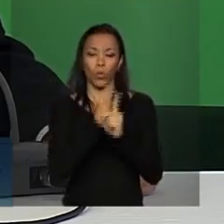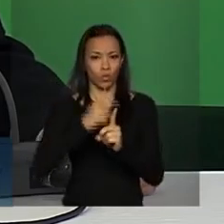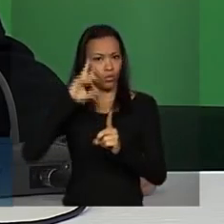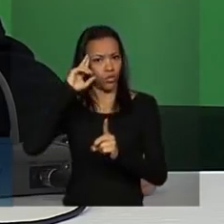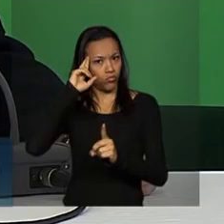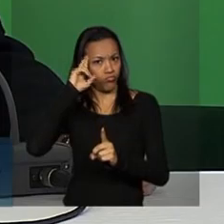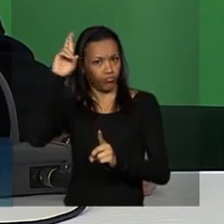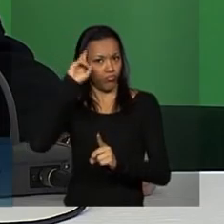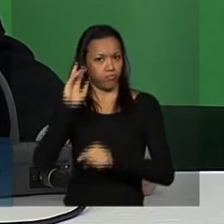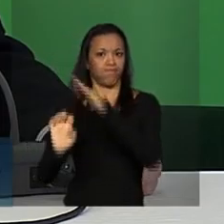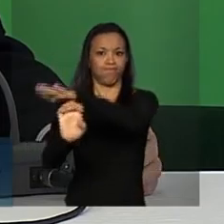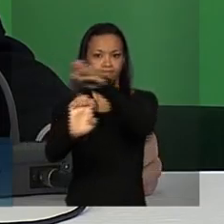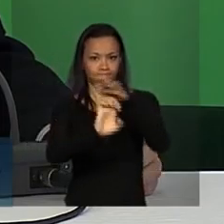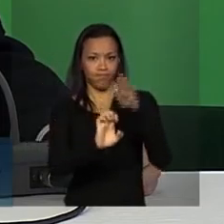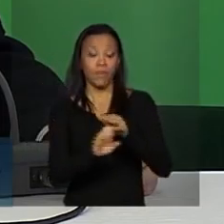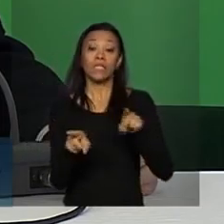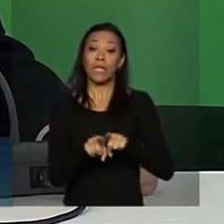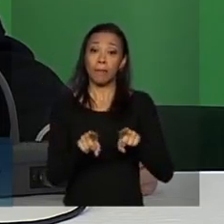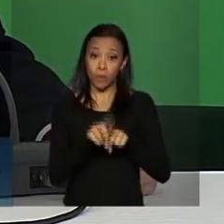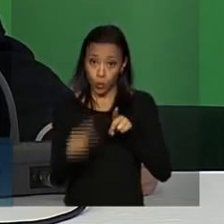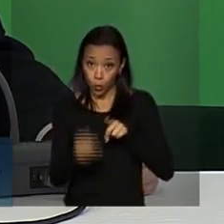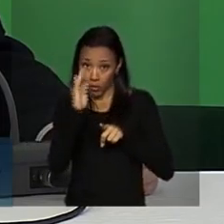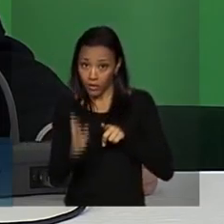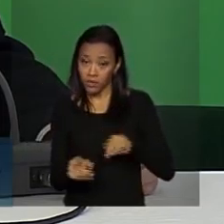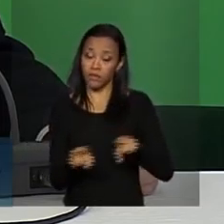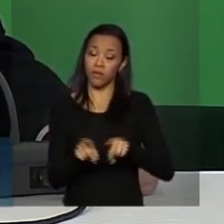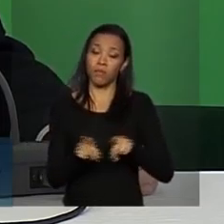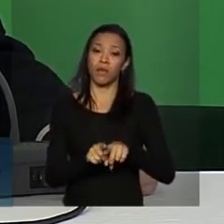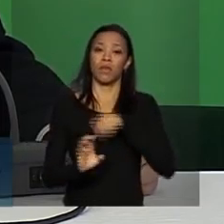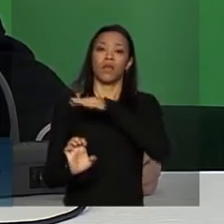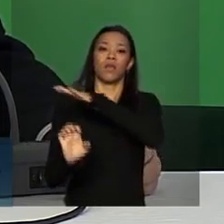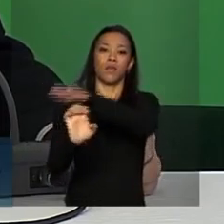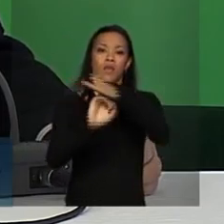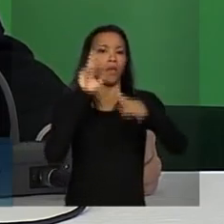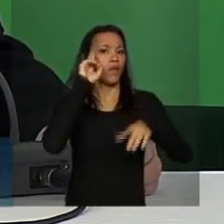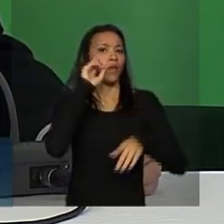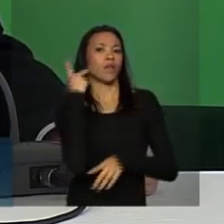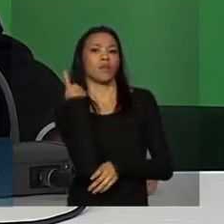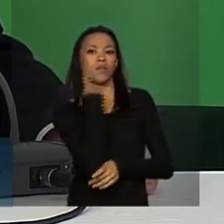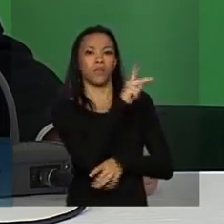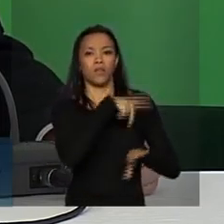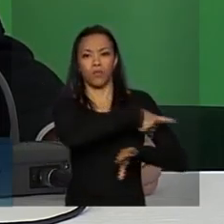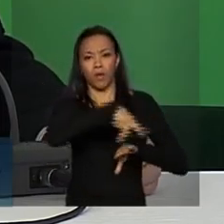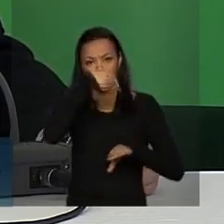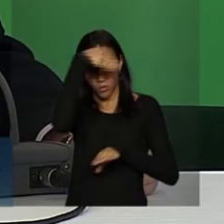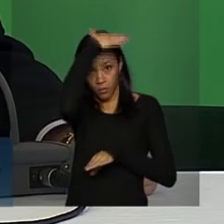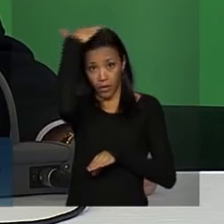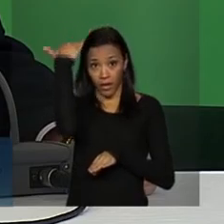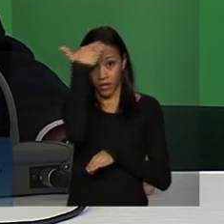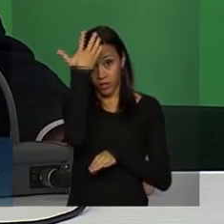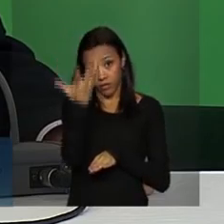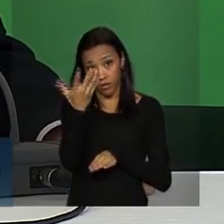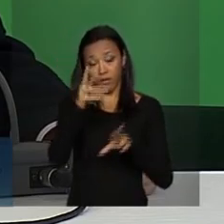empresários mexicanos. A ideia é justamente que a visita seja um catalisador,